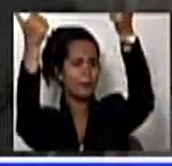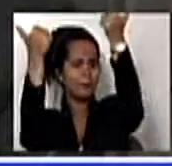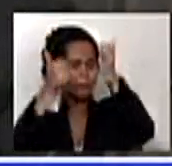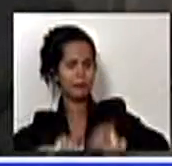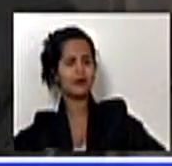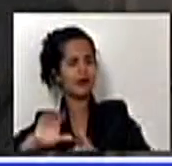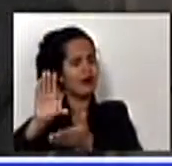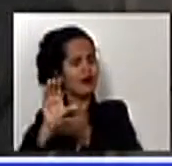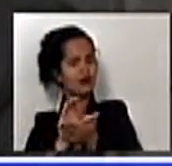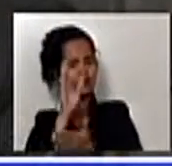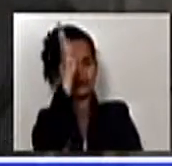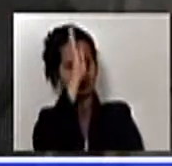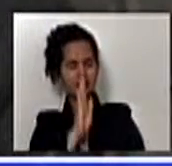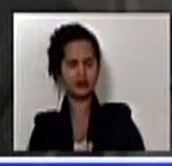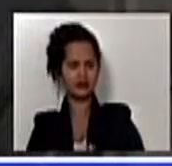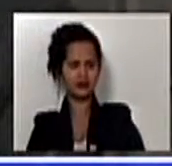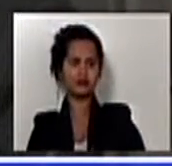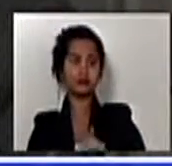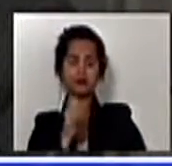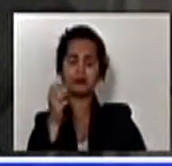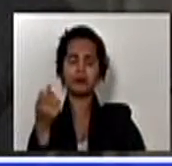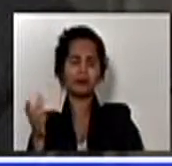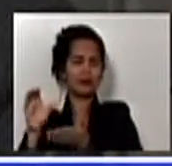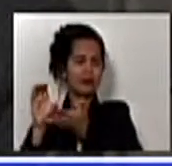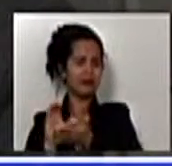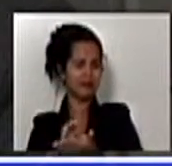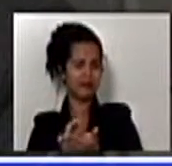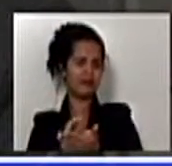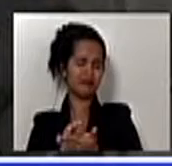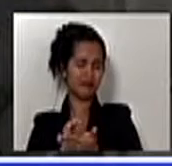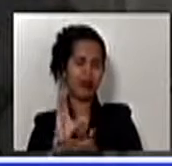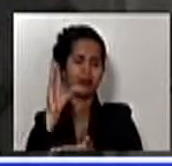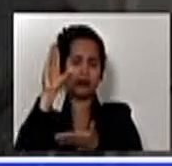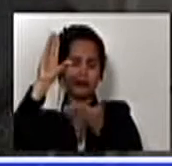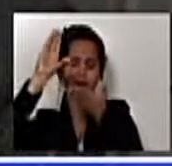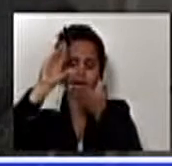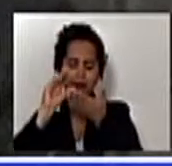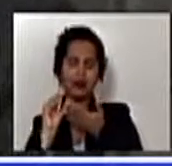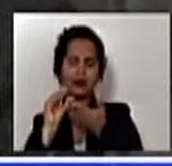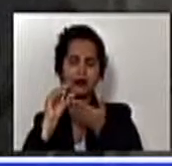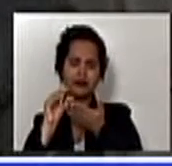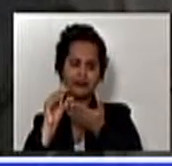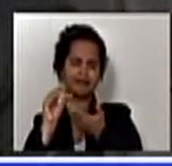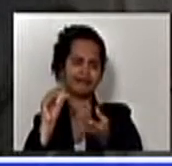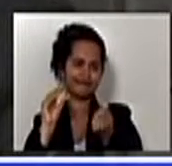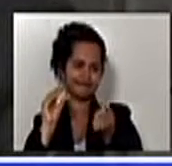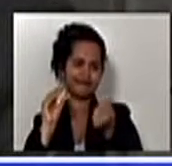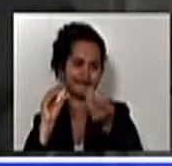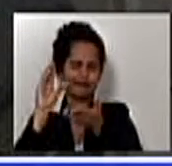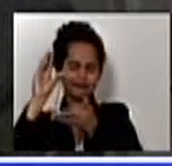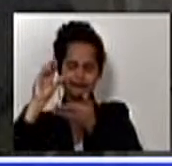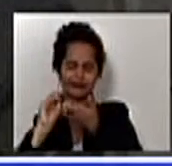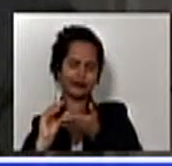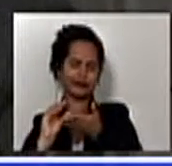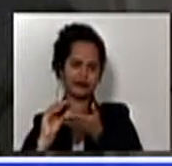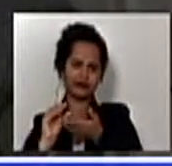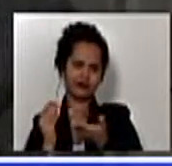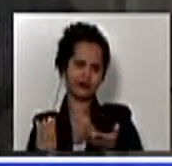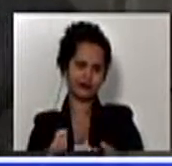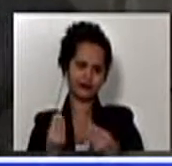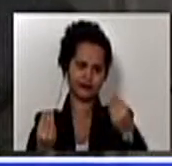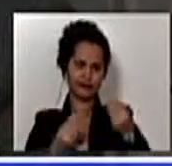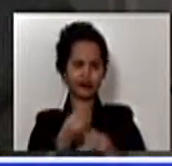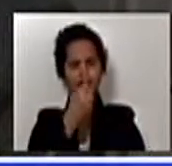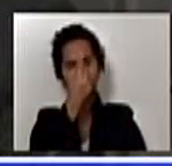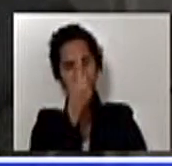Brasil. Pior, uma vez que é o menor. Quer dizer, o orçamento que está em execução é